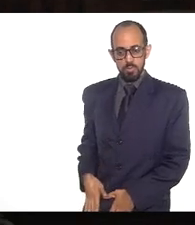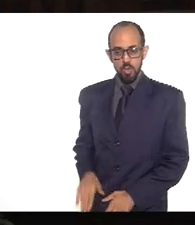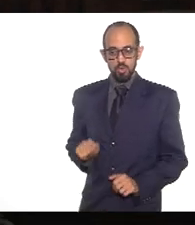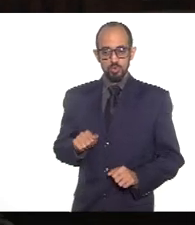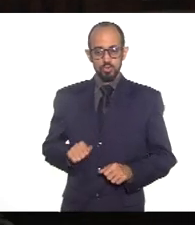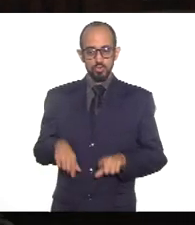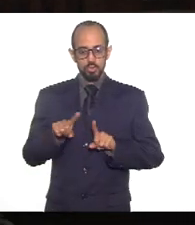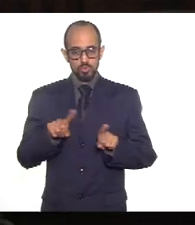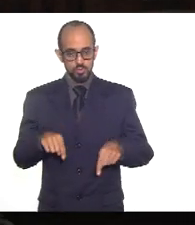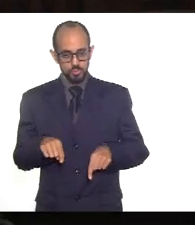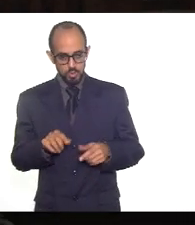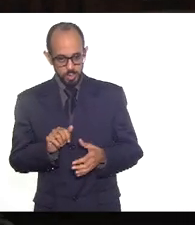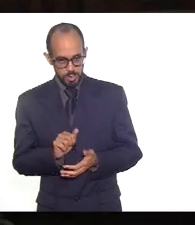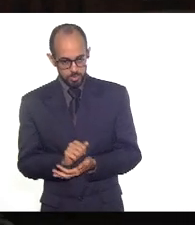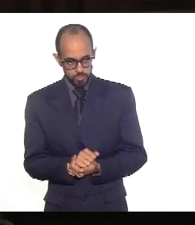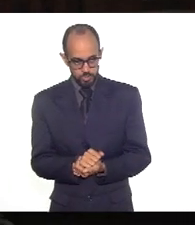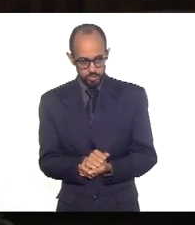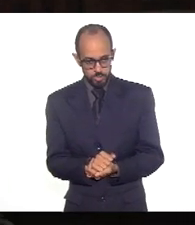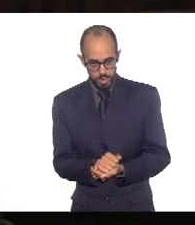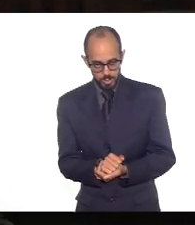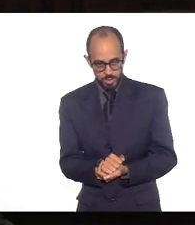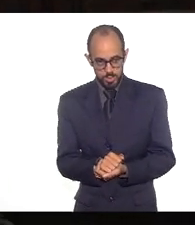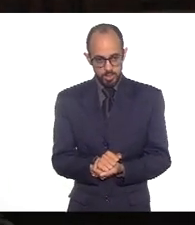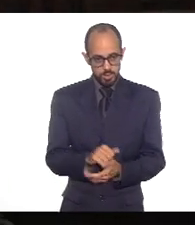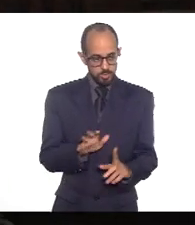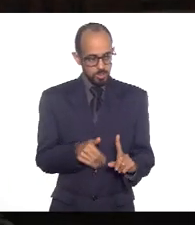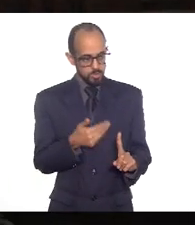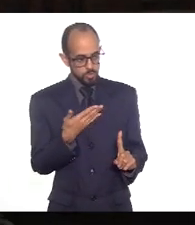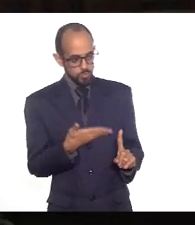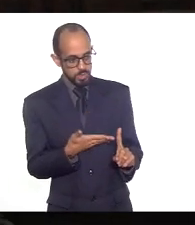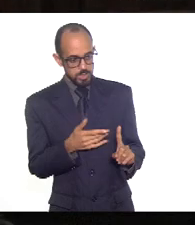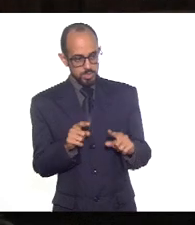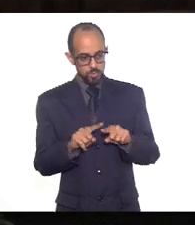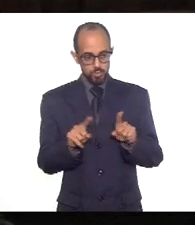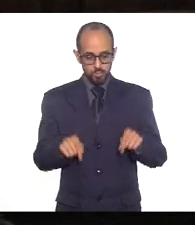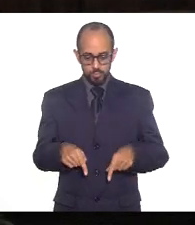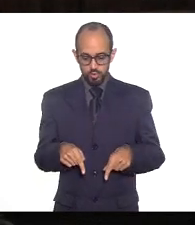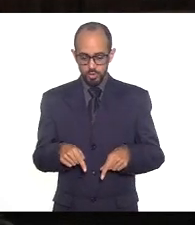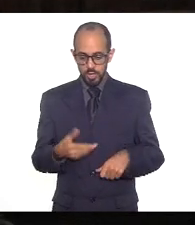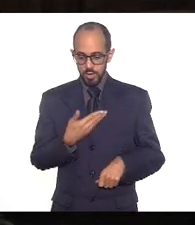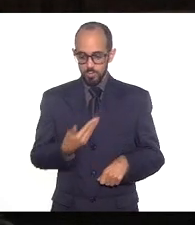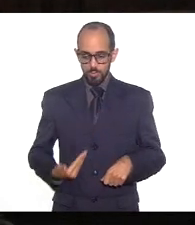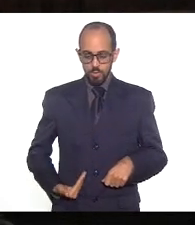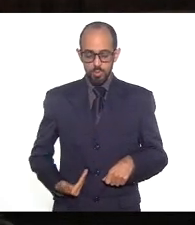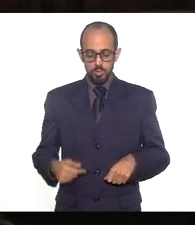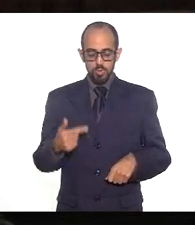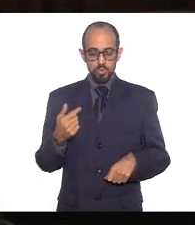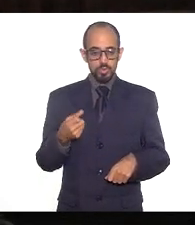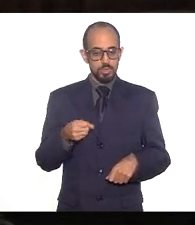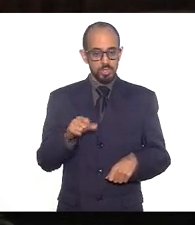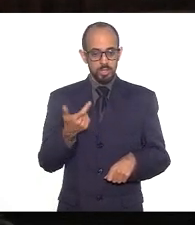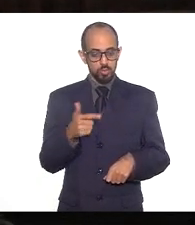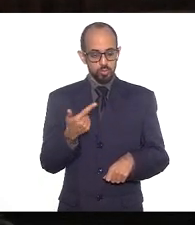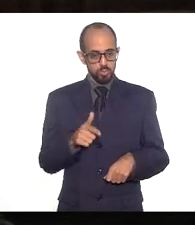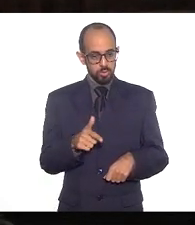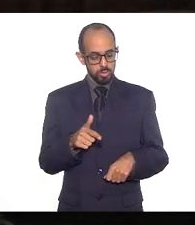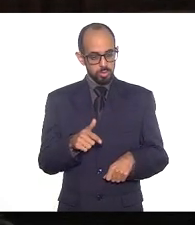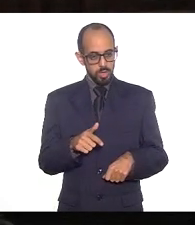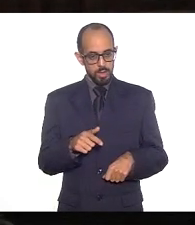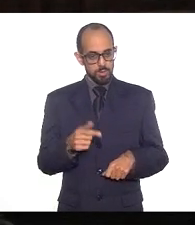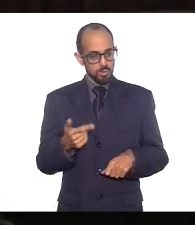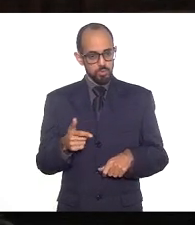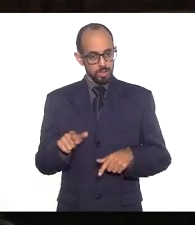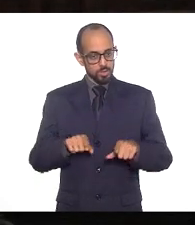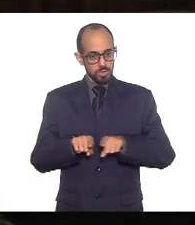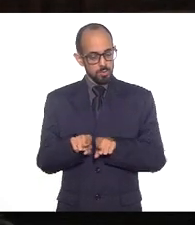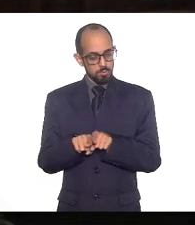projeto em defesa da diguinifica são do serviço público Sem o qual não há prestação de serviços não há políticas públicas uma garantia